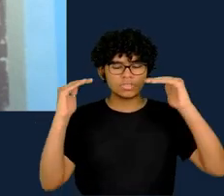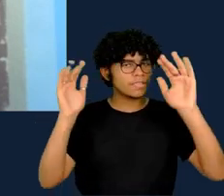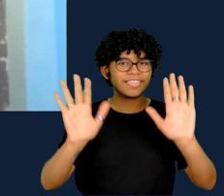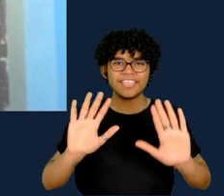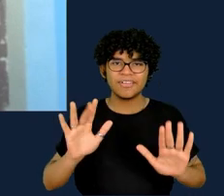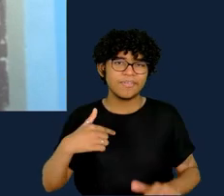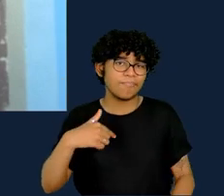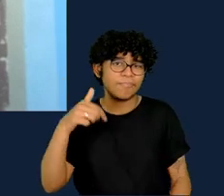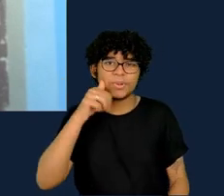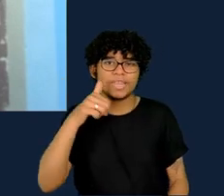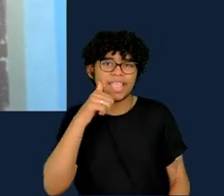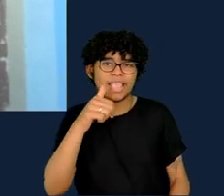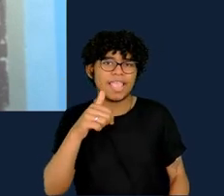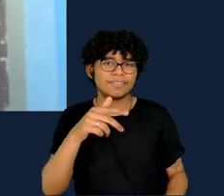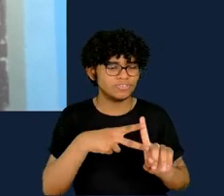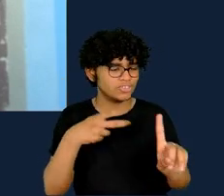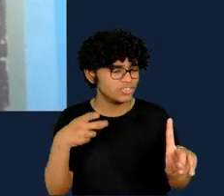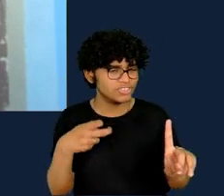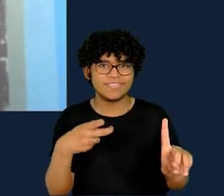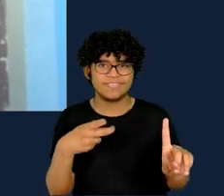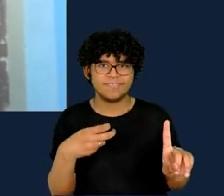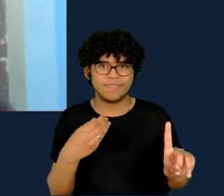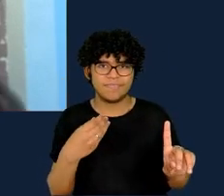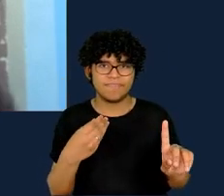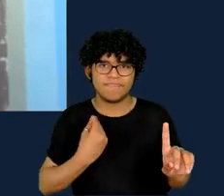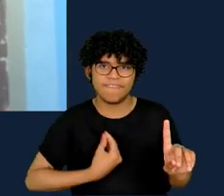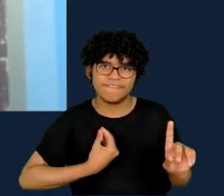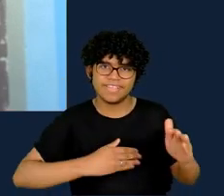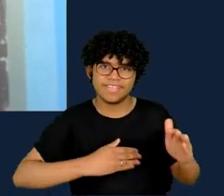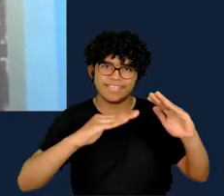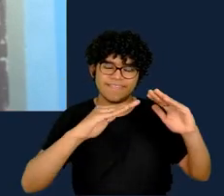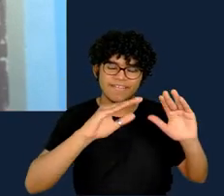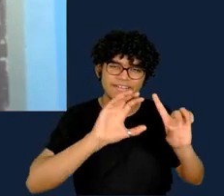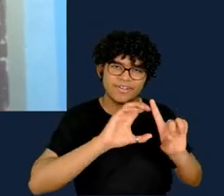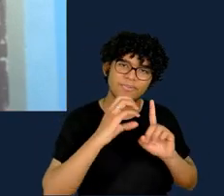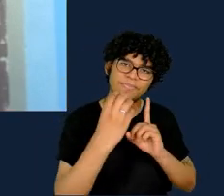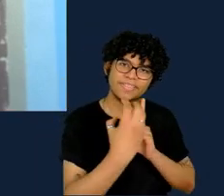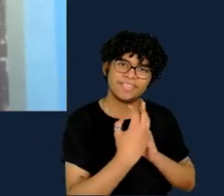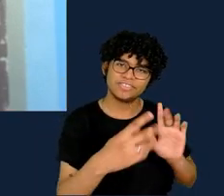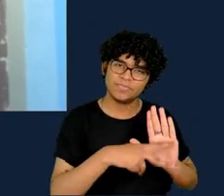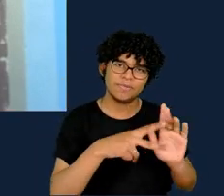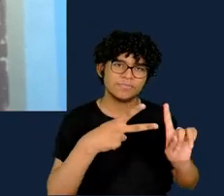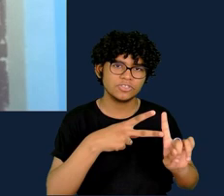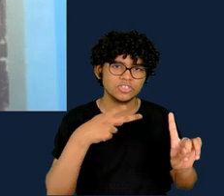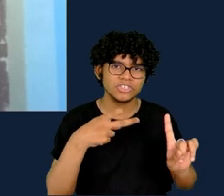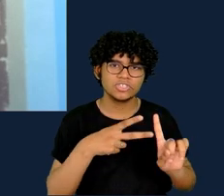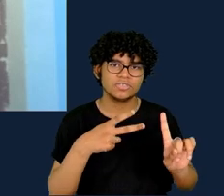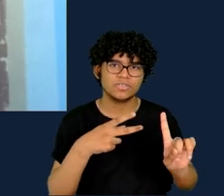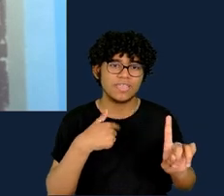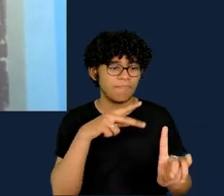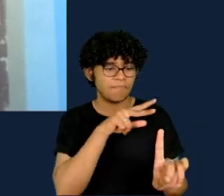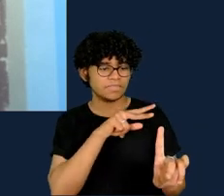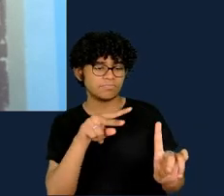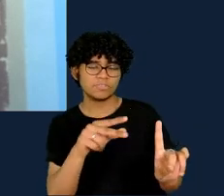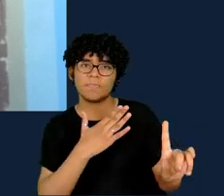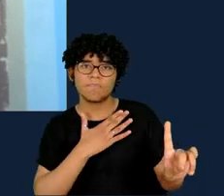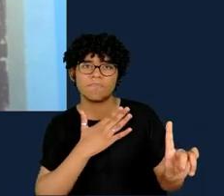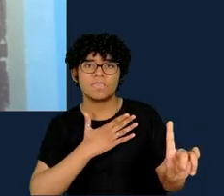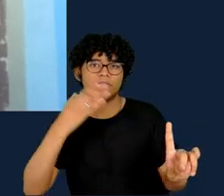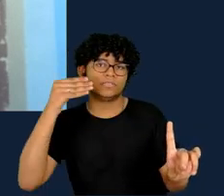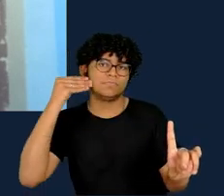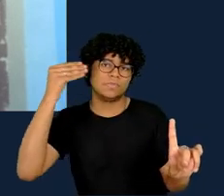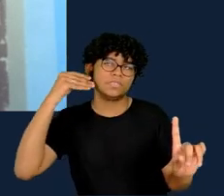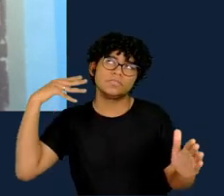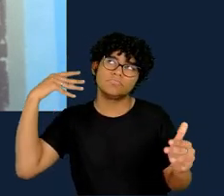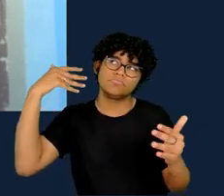indígena que vive numa comunidade indígena, que tem esse outro olhar pela experiência que eu tenho, nessa